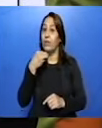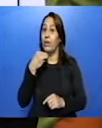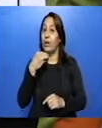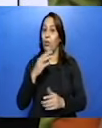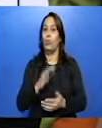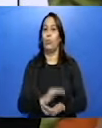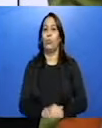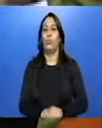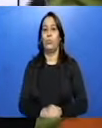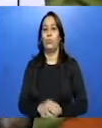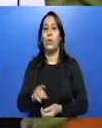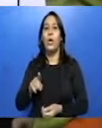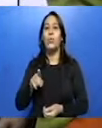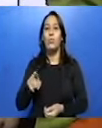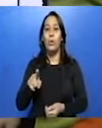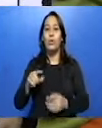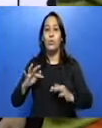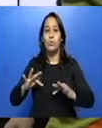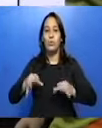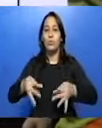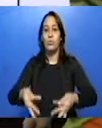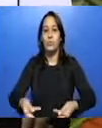palavras, ponto.